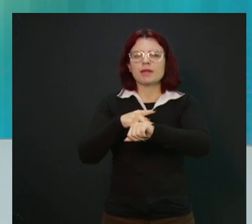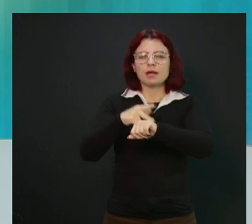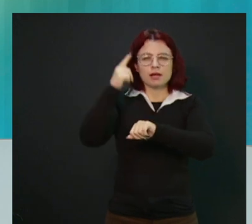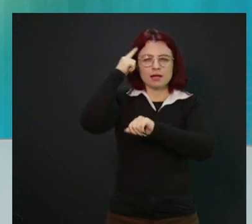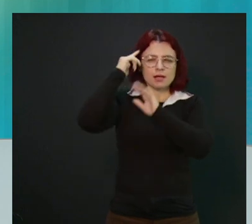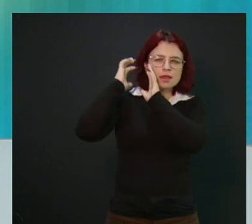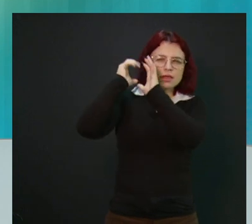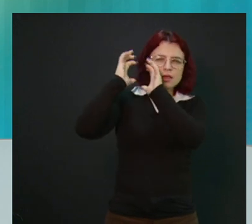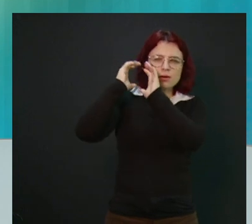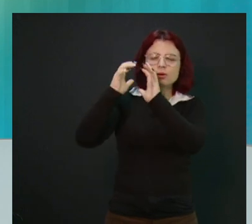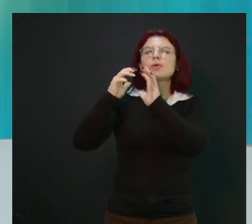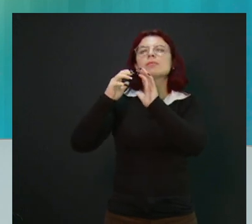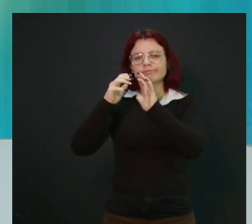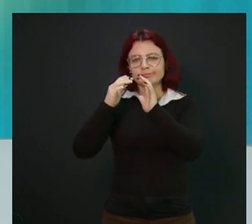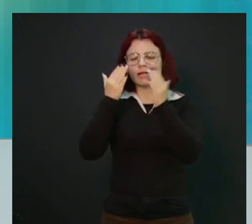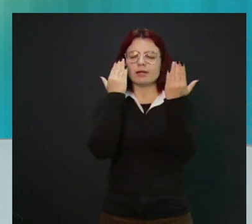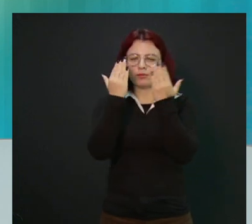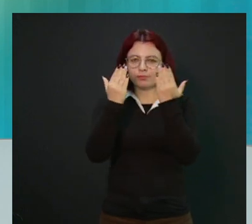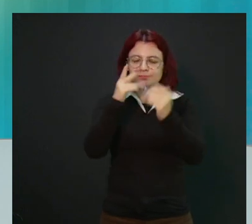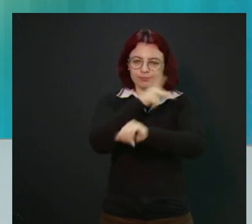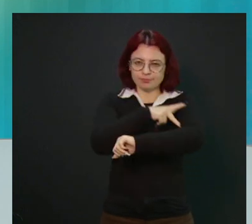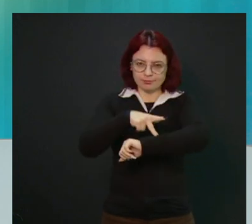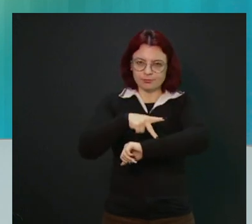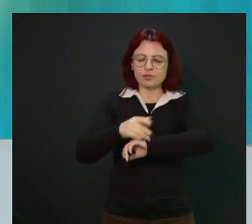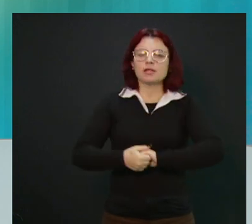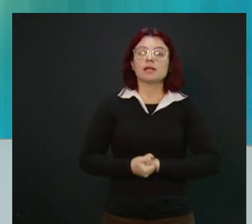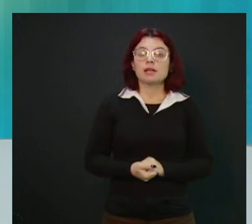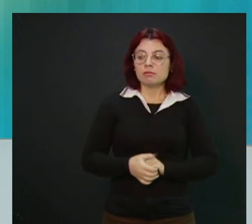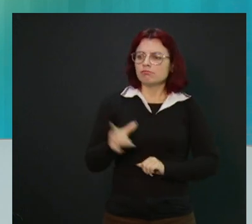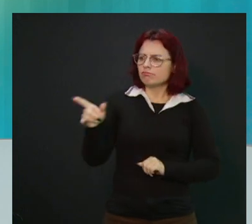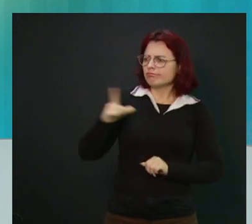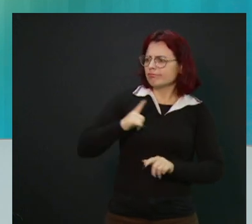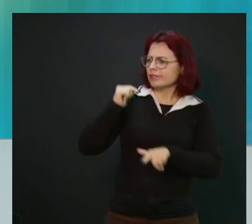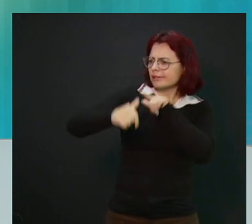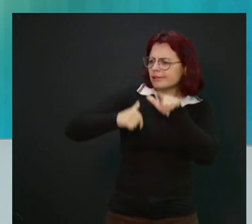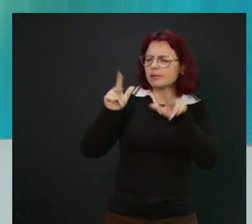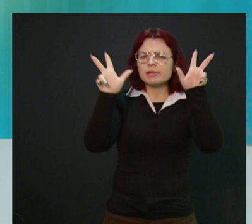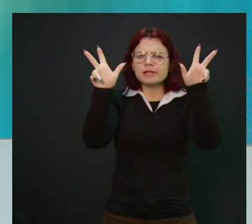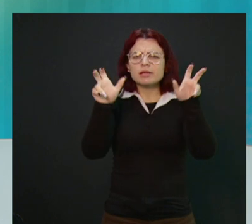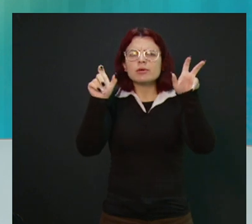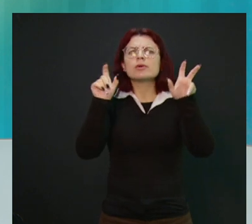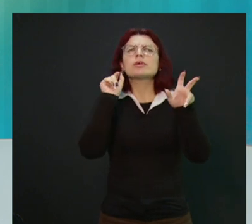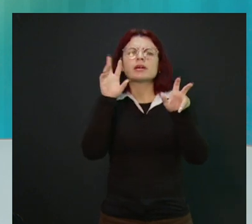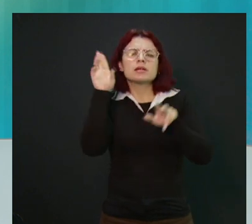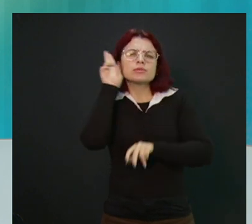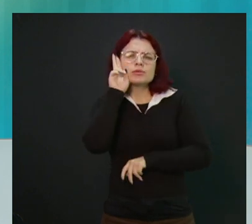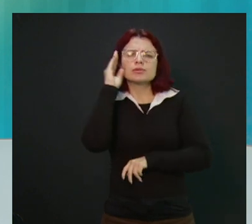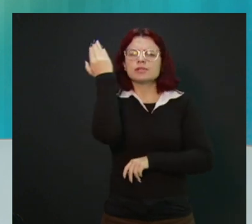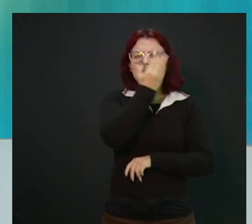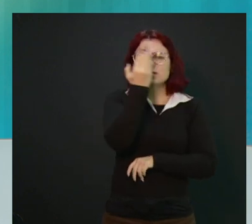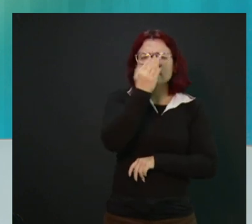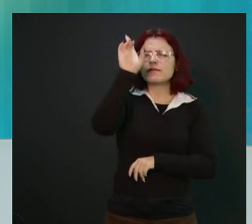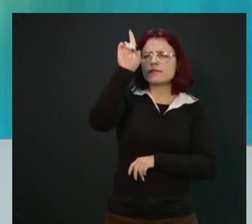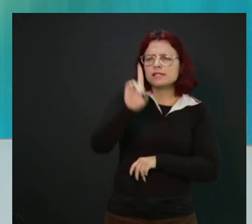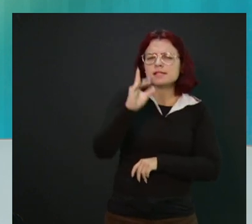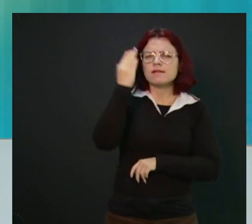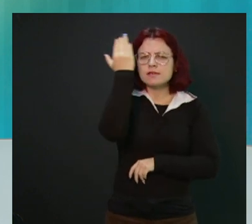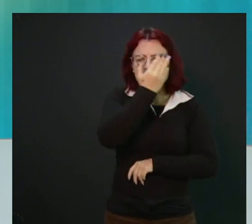neuropedagogia, atuando principalmente nos seguintes temas: surdo-cegueira, deficiência